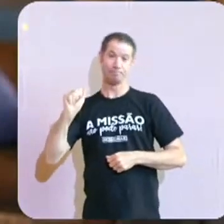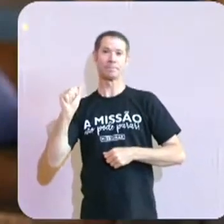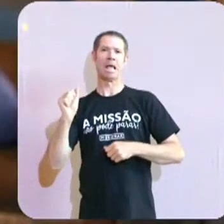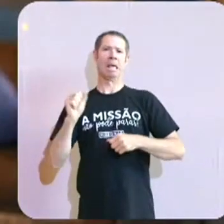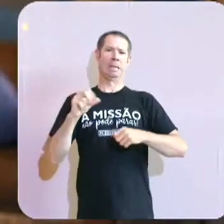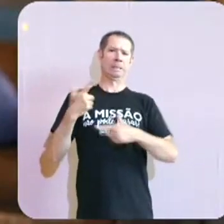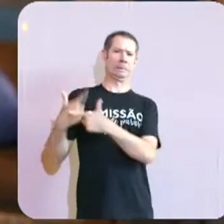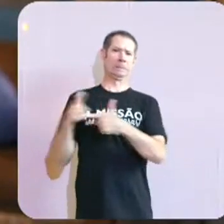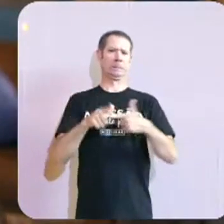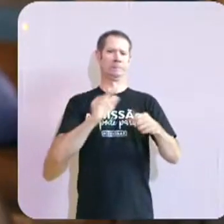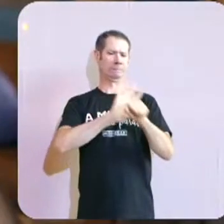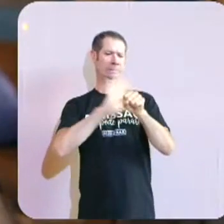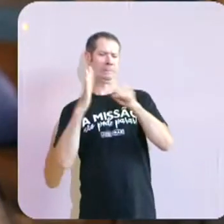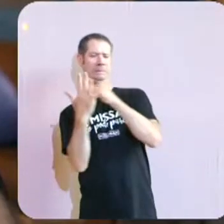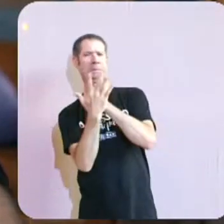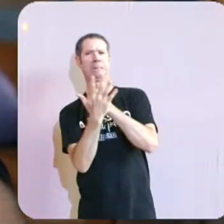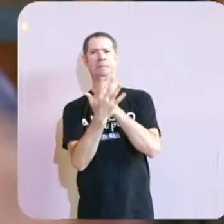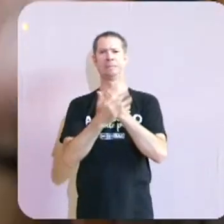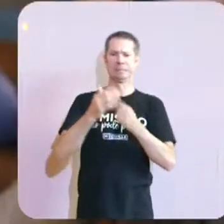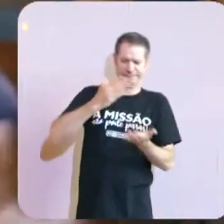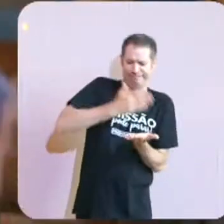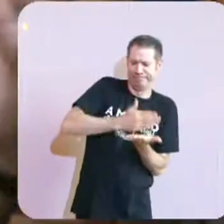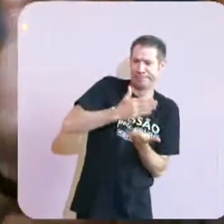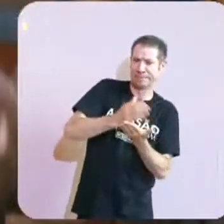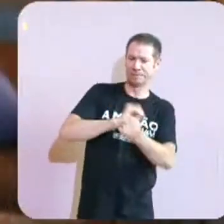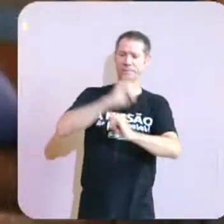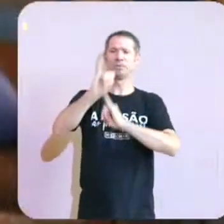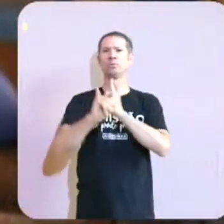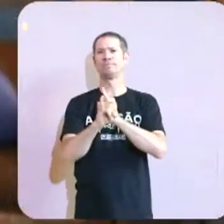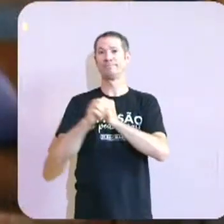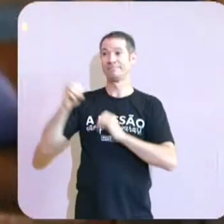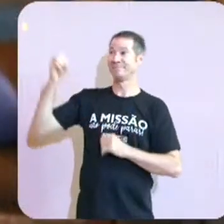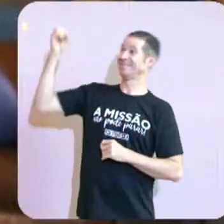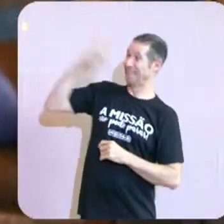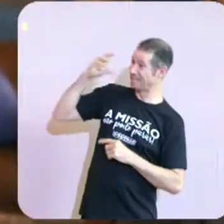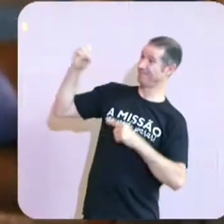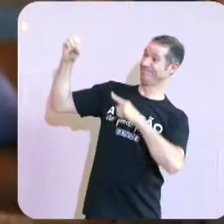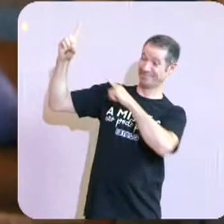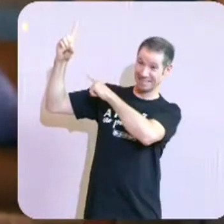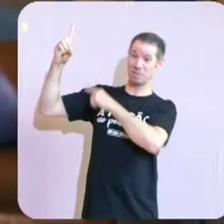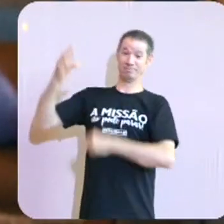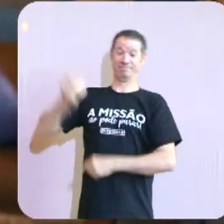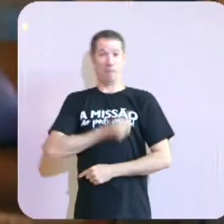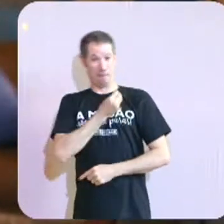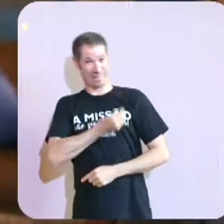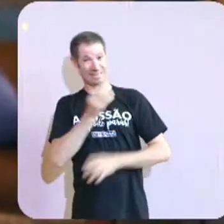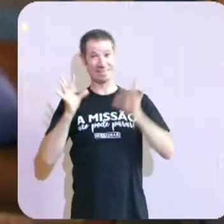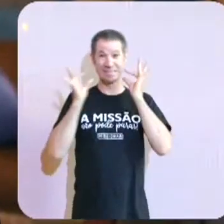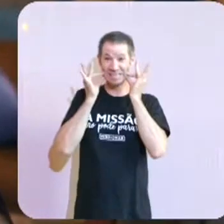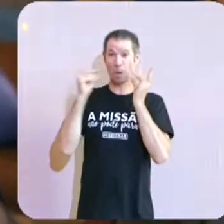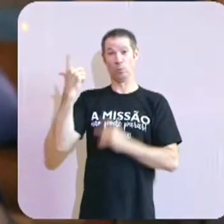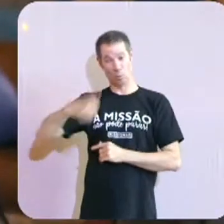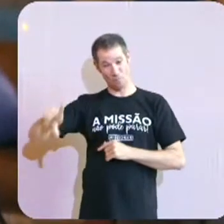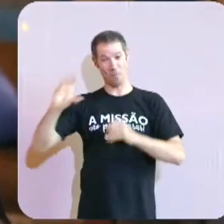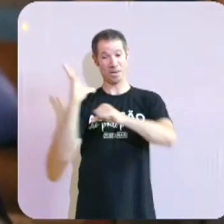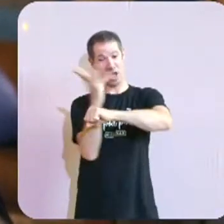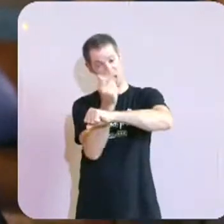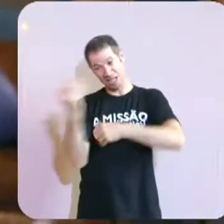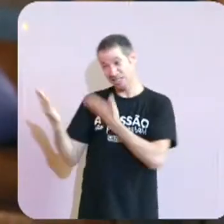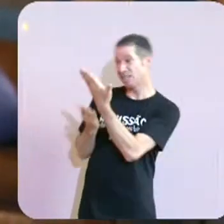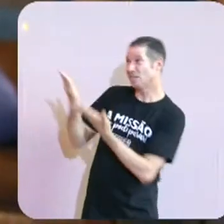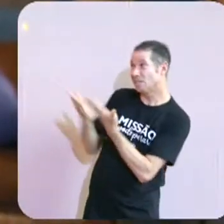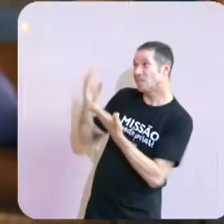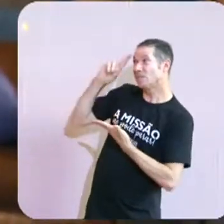aqui no país a também se reunir de forma virtual. Agora, graças a Deus, estamos de forma presencial, novamente como igreja,